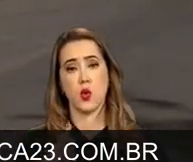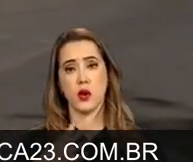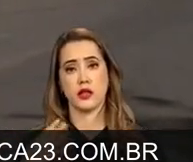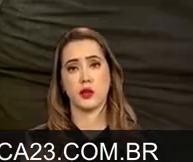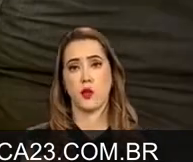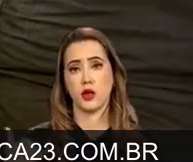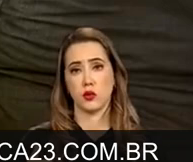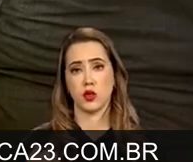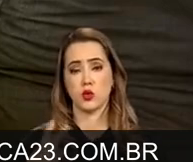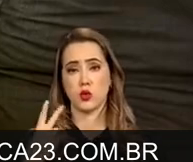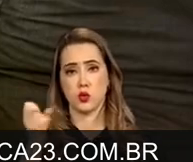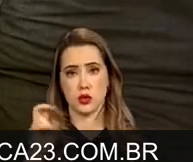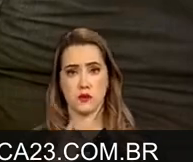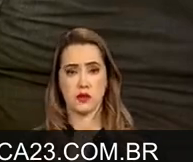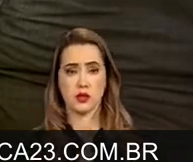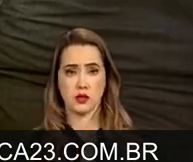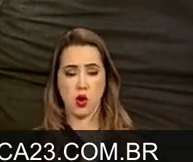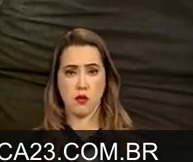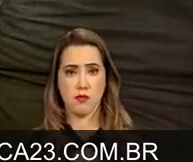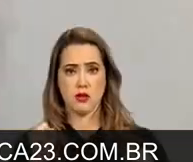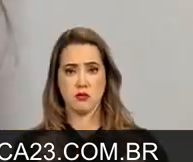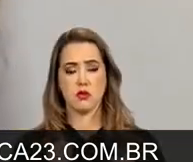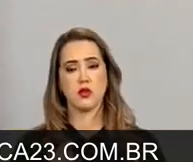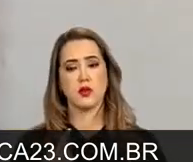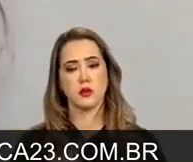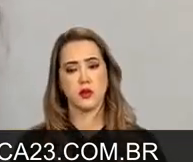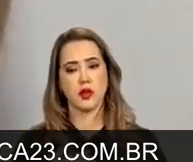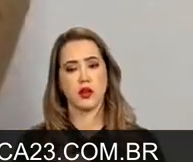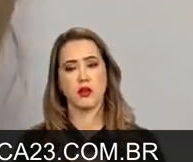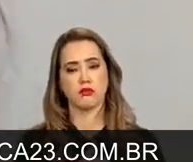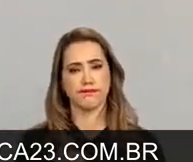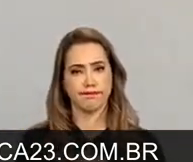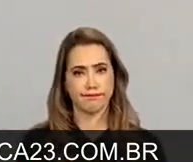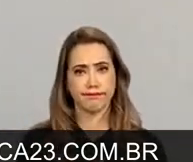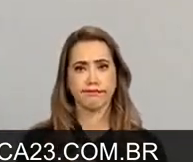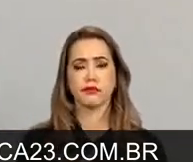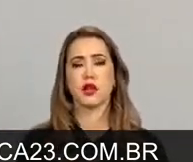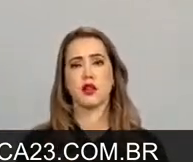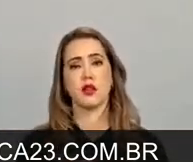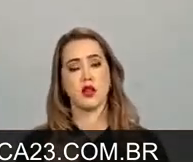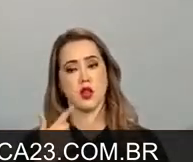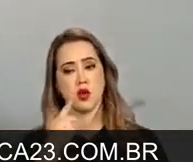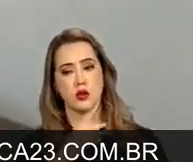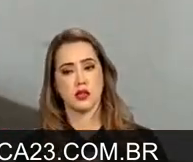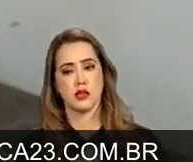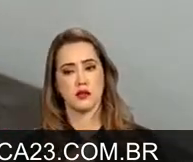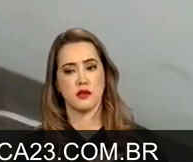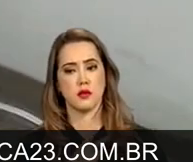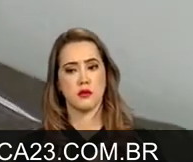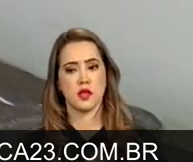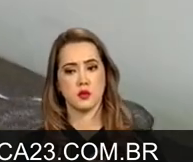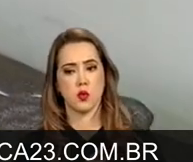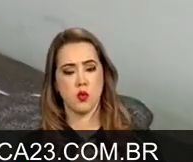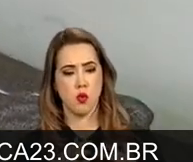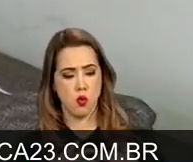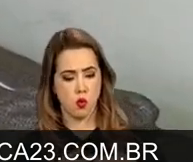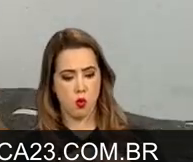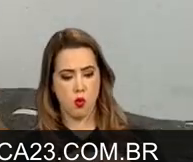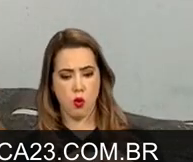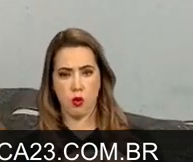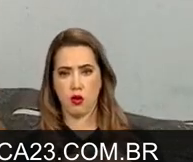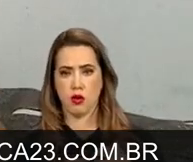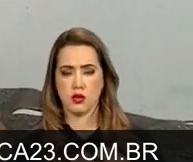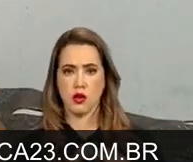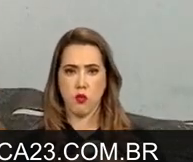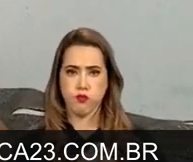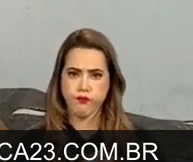ano passado em consequência do colesterol alto. Sobreviver a todas as veias do coração obstruídas foi considerado um milagre. E